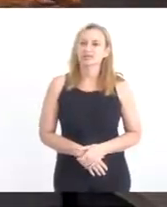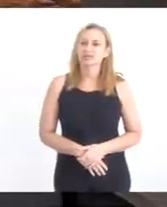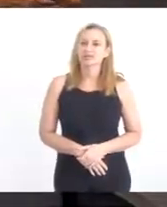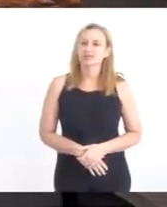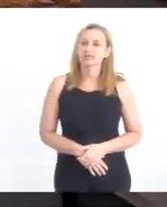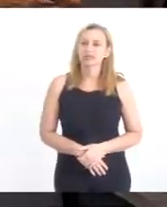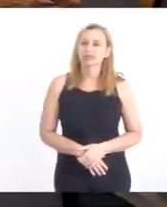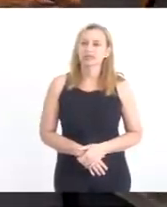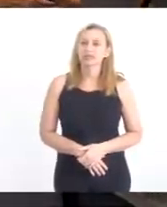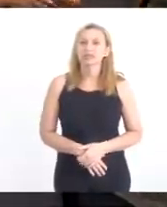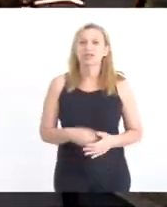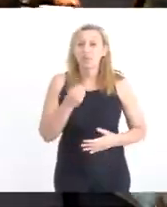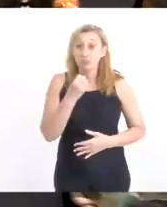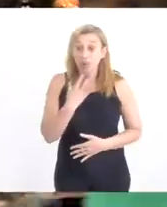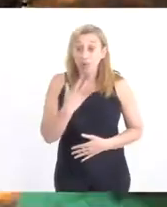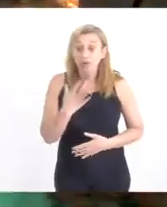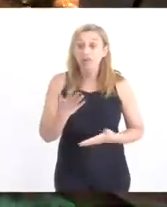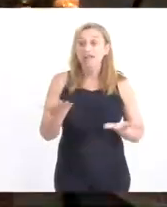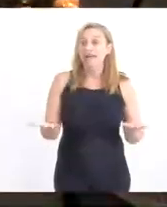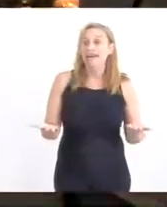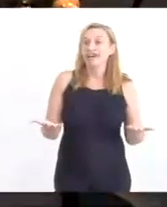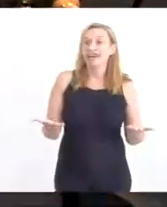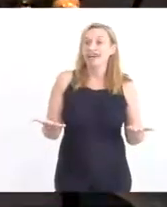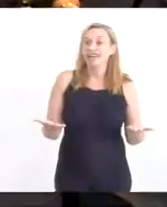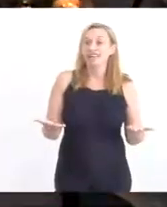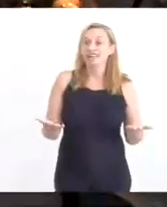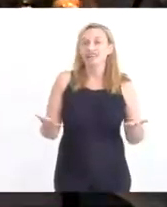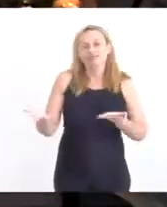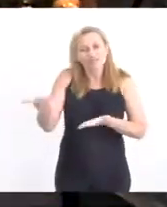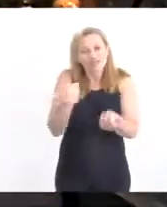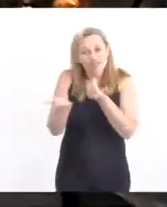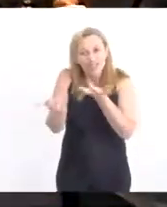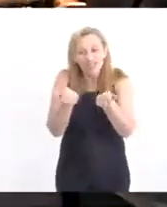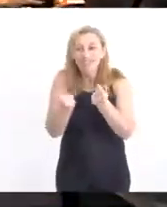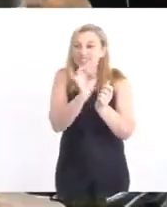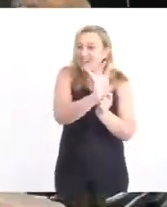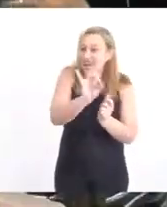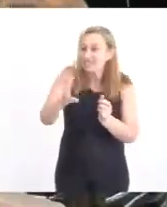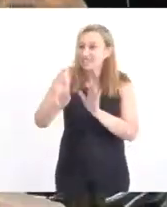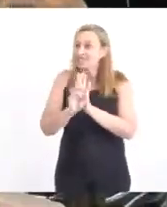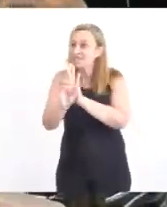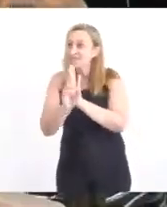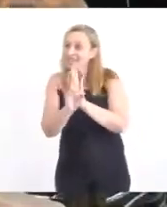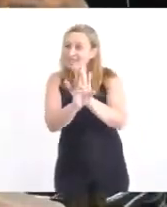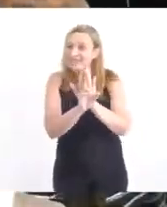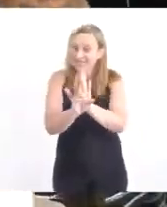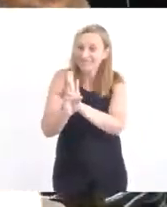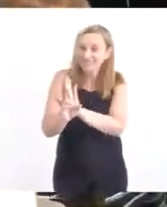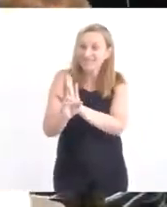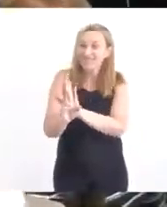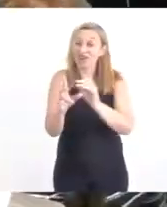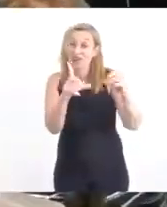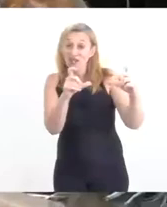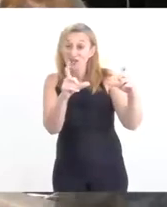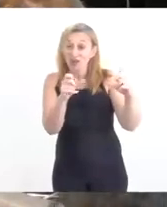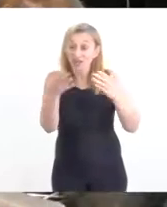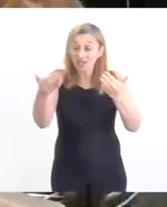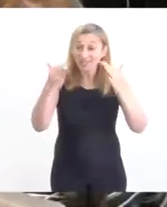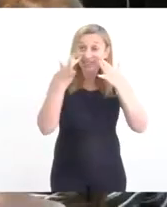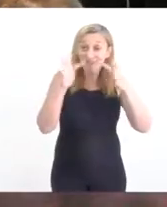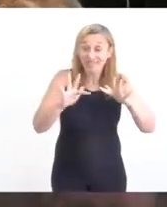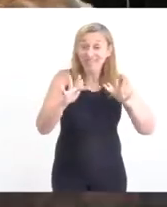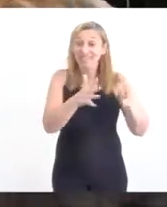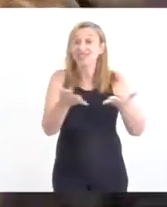é bom gente enquanto vem chegando cada um dos representantes chamar que